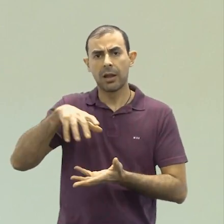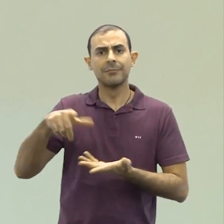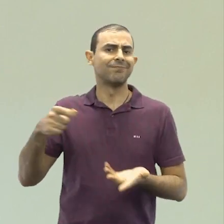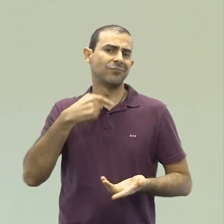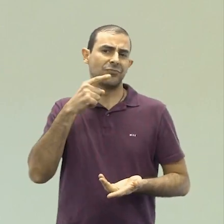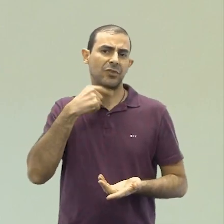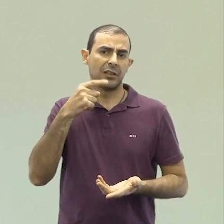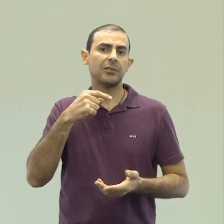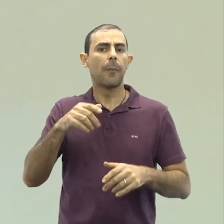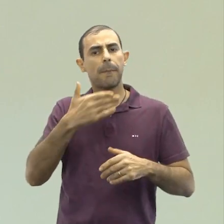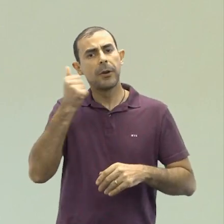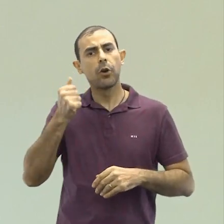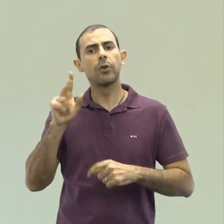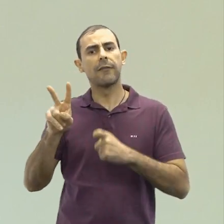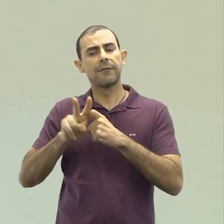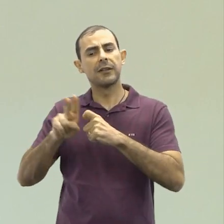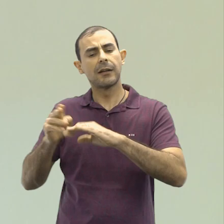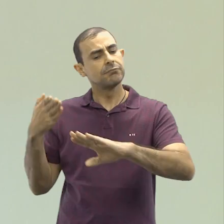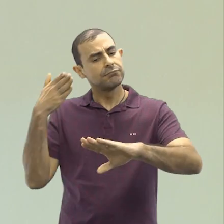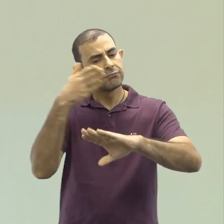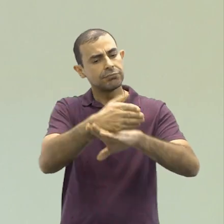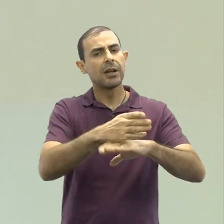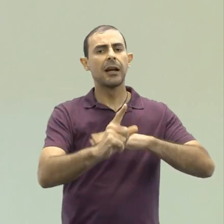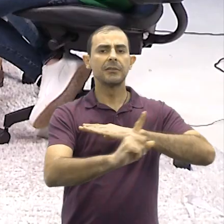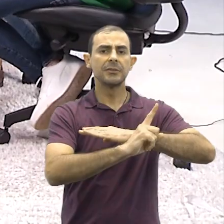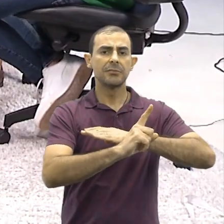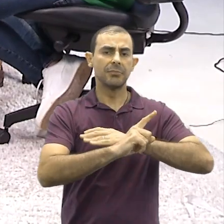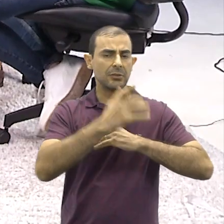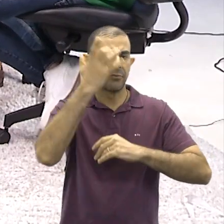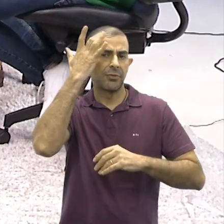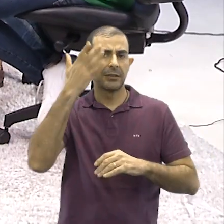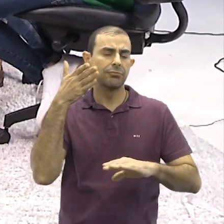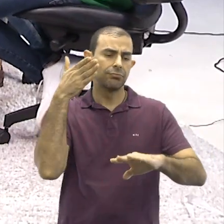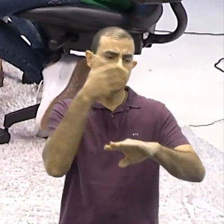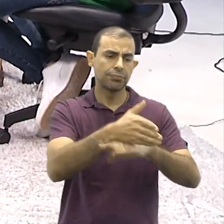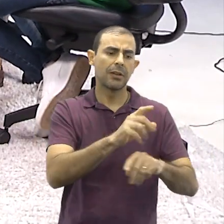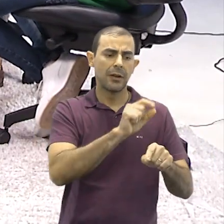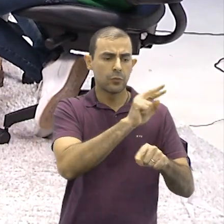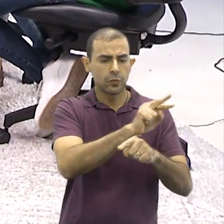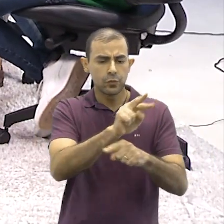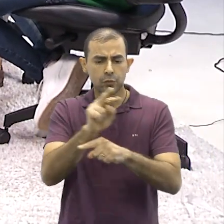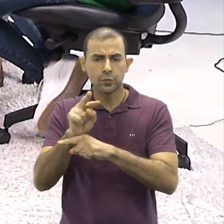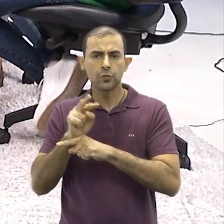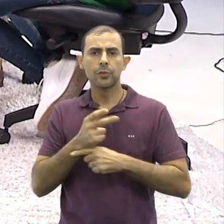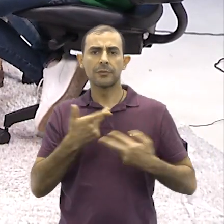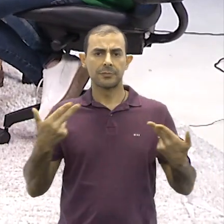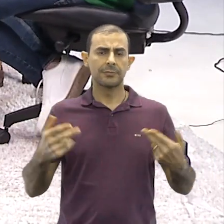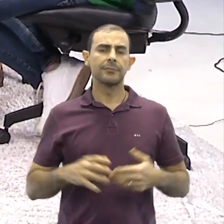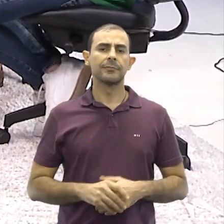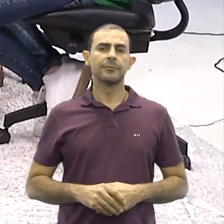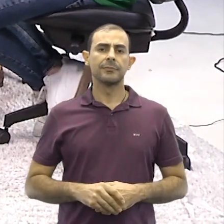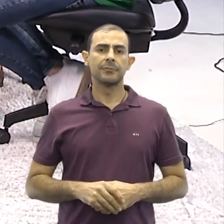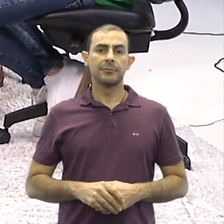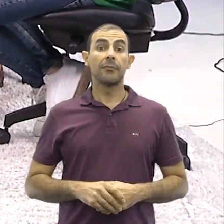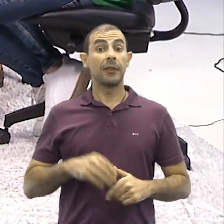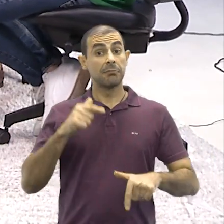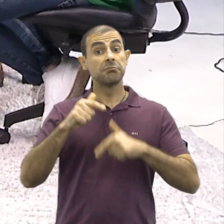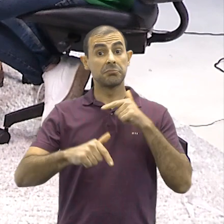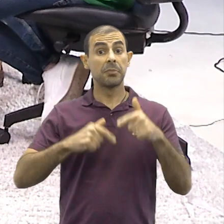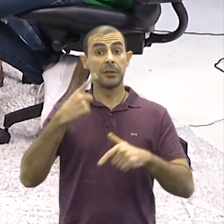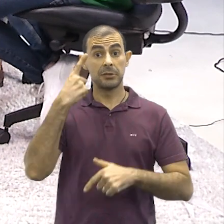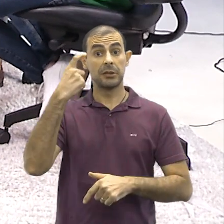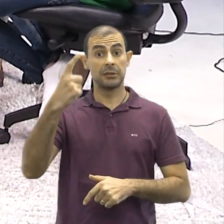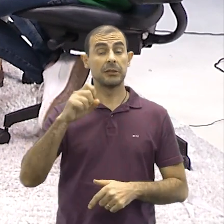todos precisam receber a vacinação. Então, um grupo grande de animais abrigados em um local só. Então, a equipe vai até o local para fazer o atendimento lá também. É um trabalho